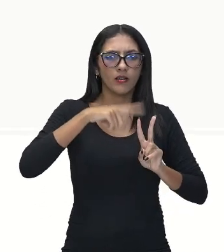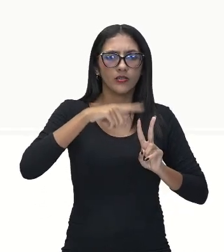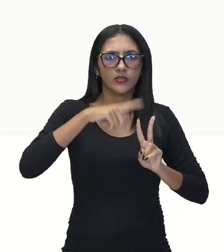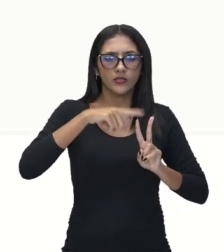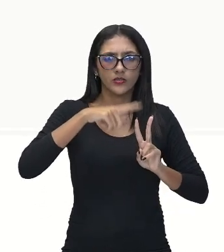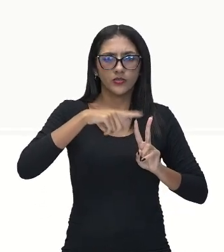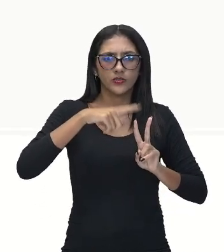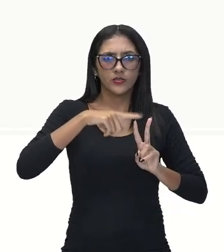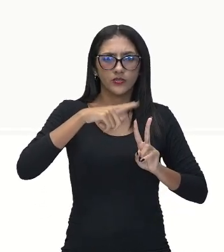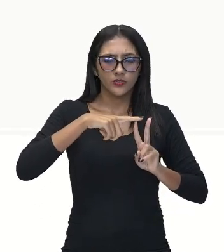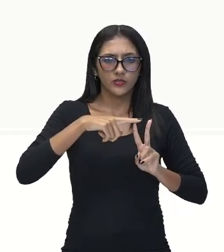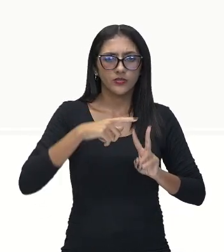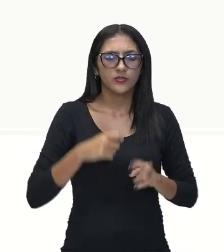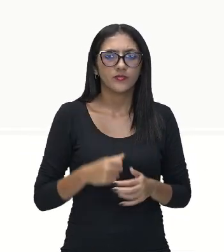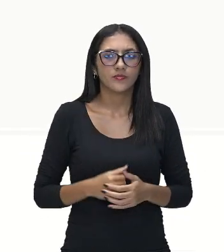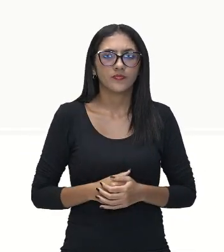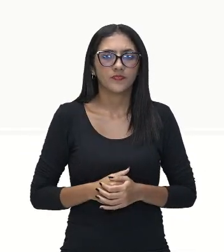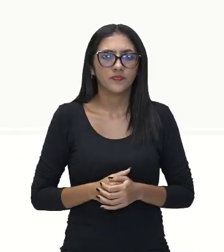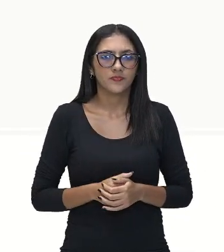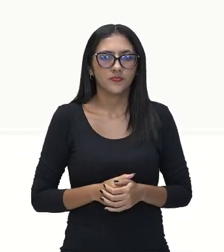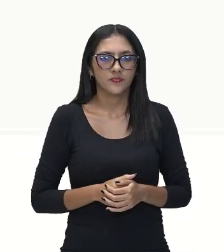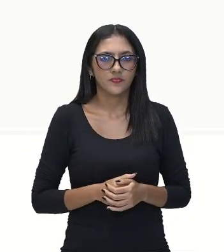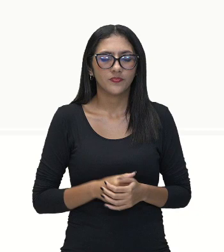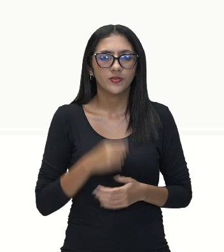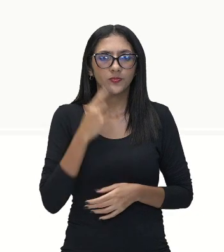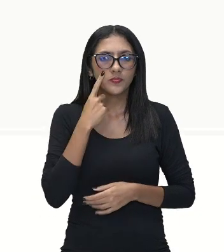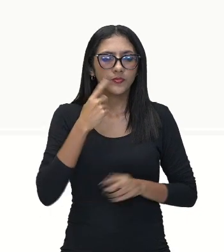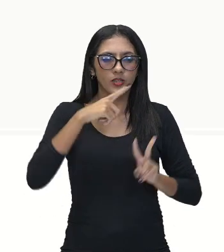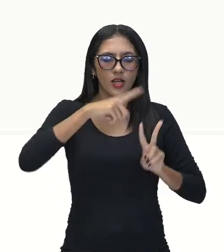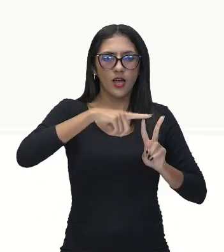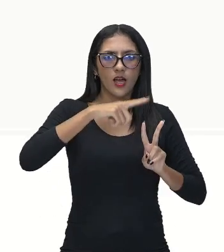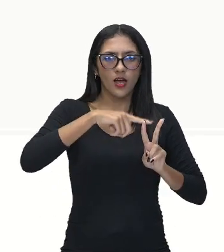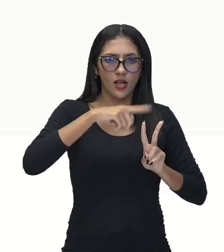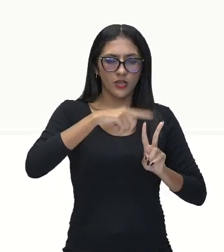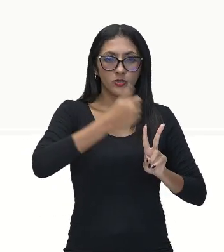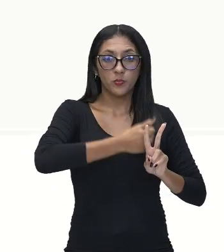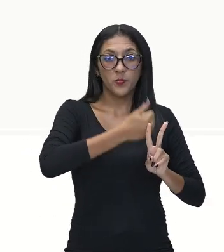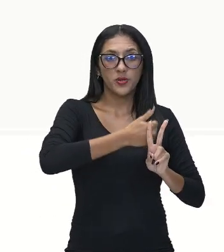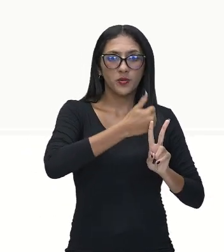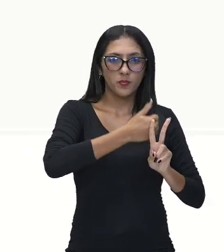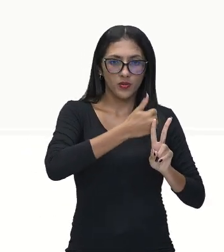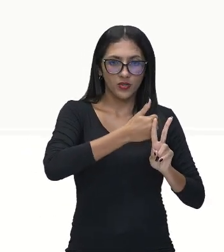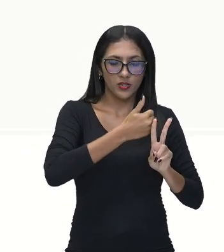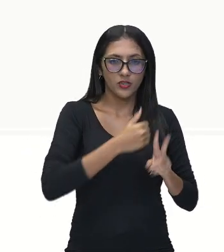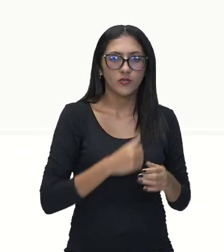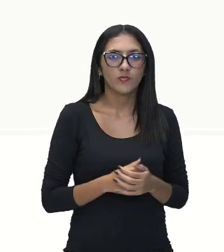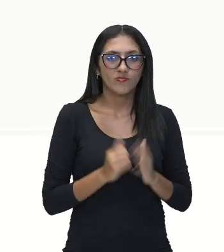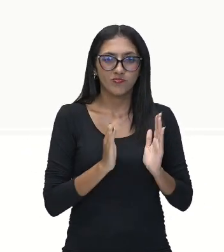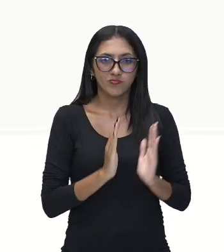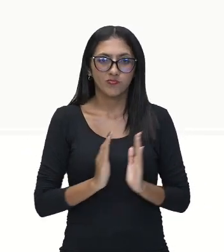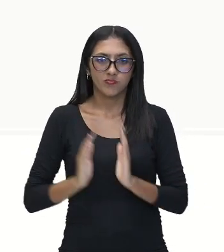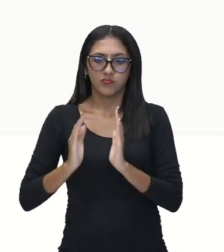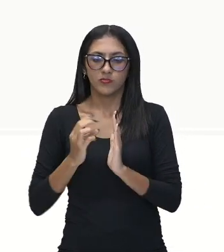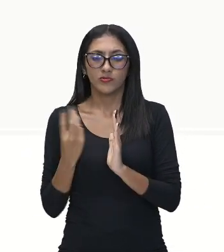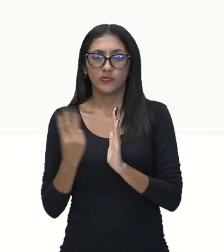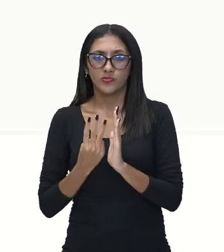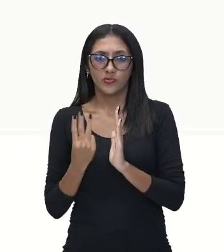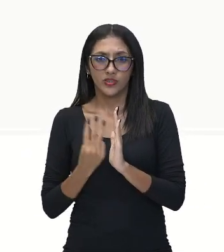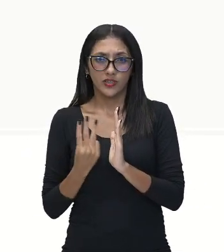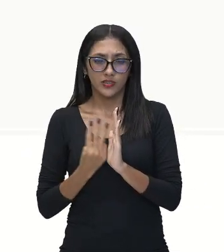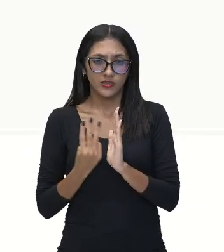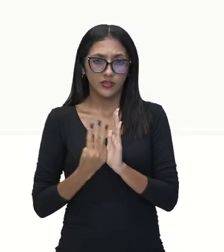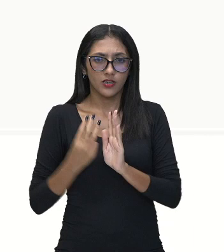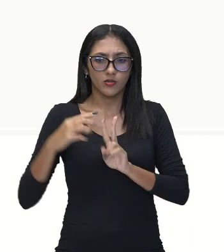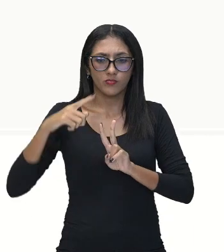ficar pegar a cor verde aqui tira a raiz do primeiro termo tira também a raiz do